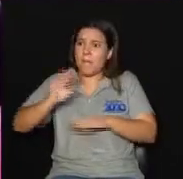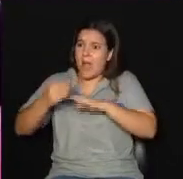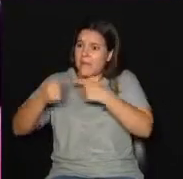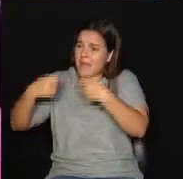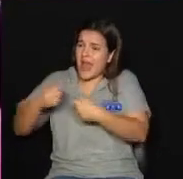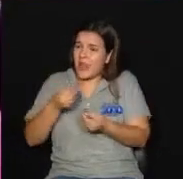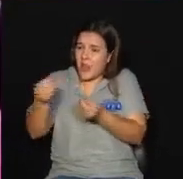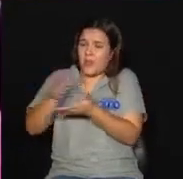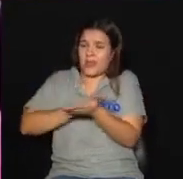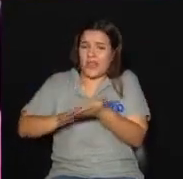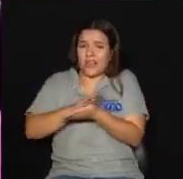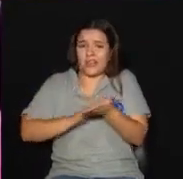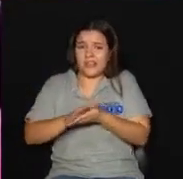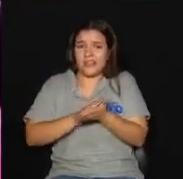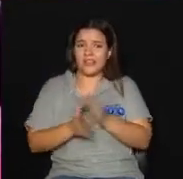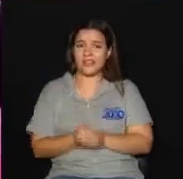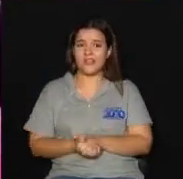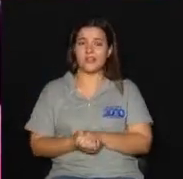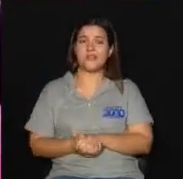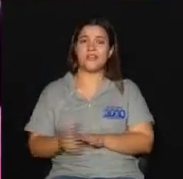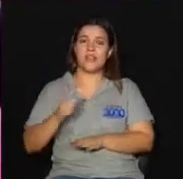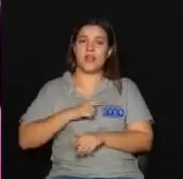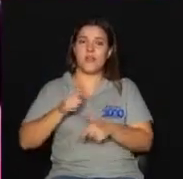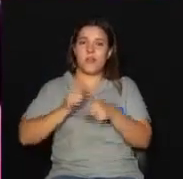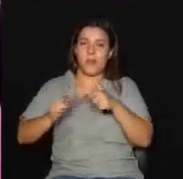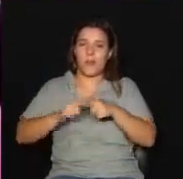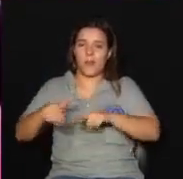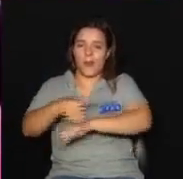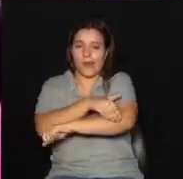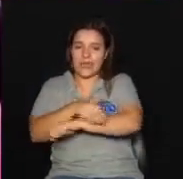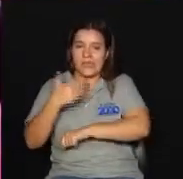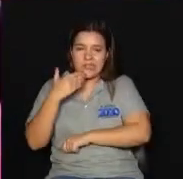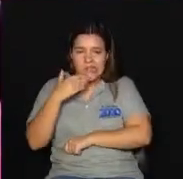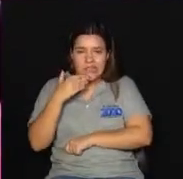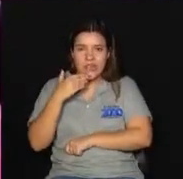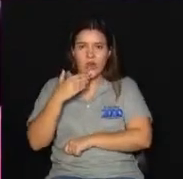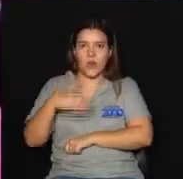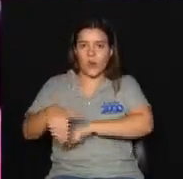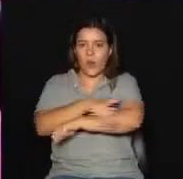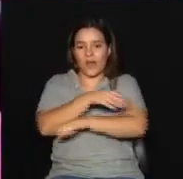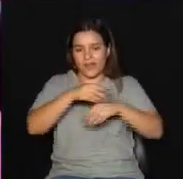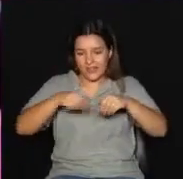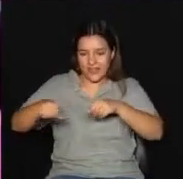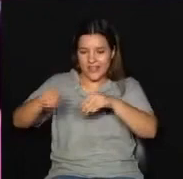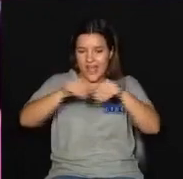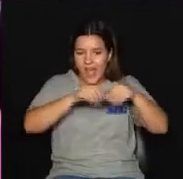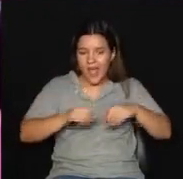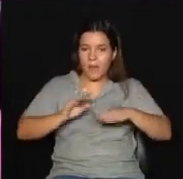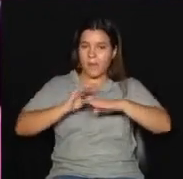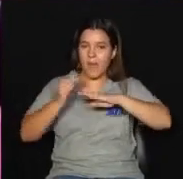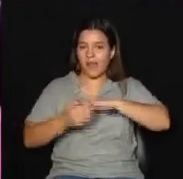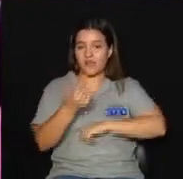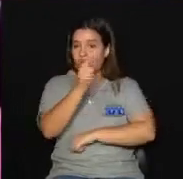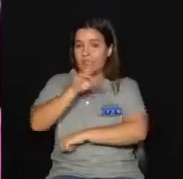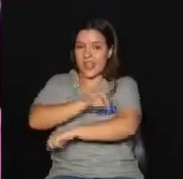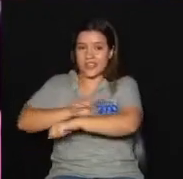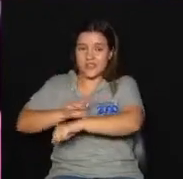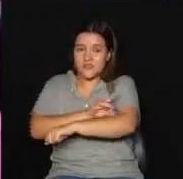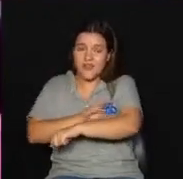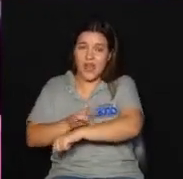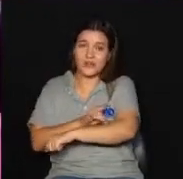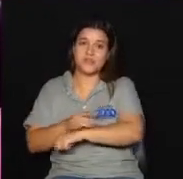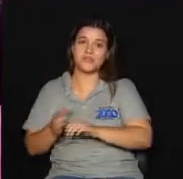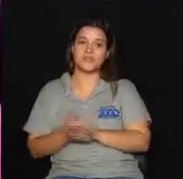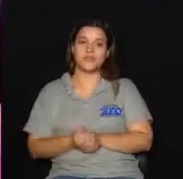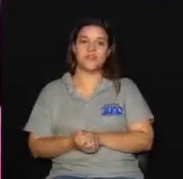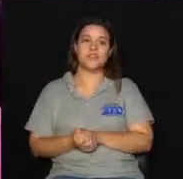tem problemas de infraestrutura, ruas de terra. Muitos bairros da cidade ainda têm problemas de rua de